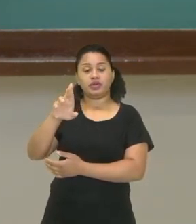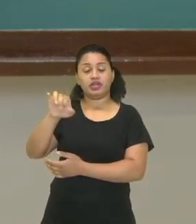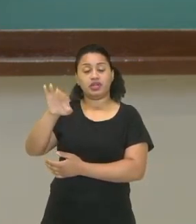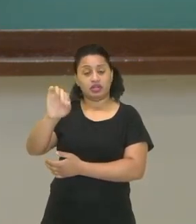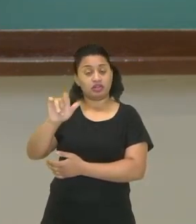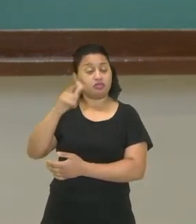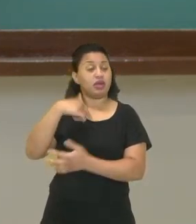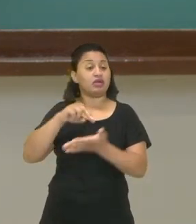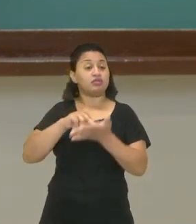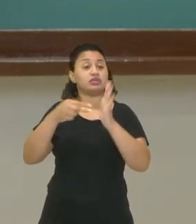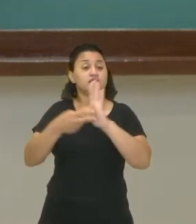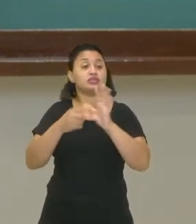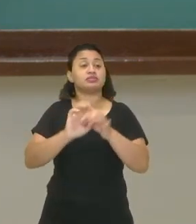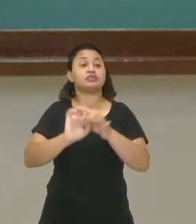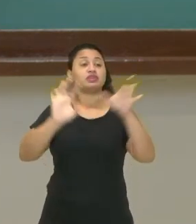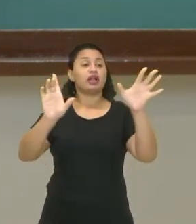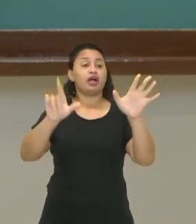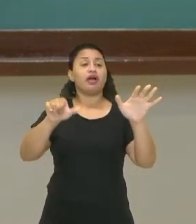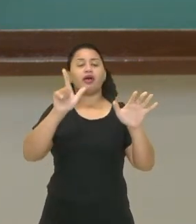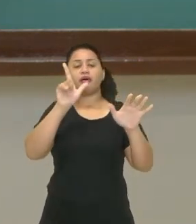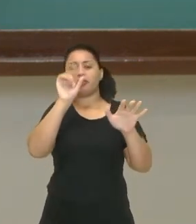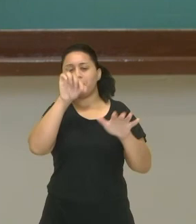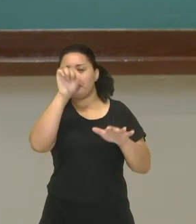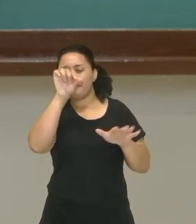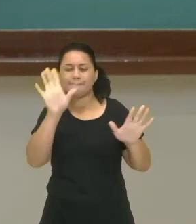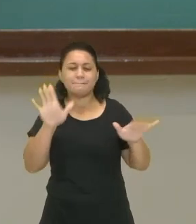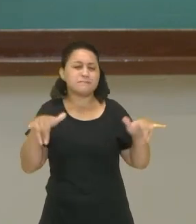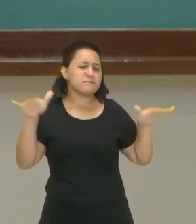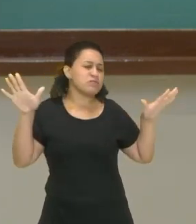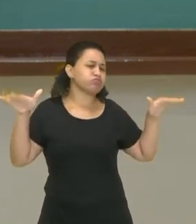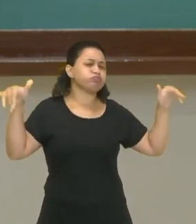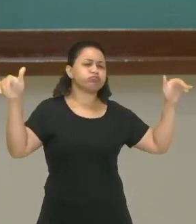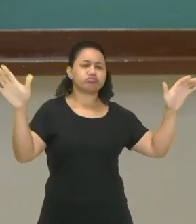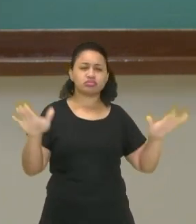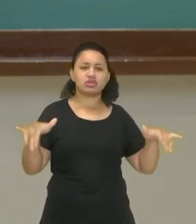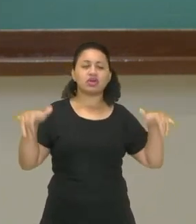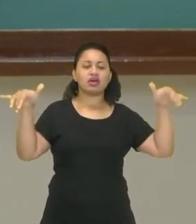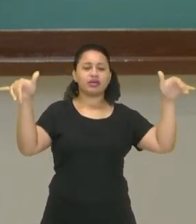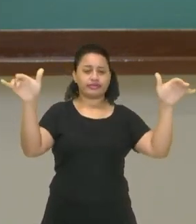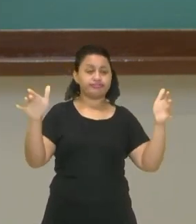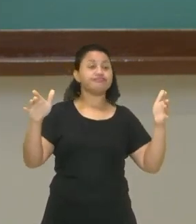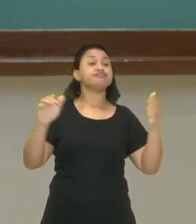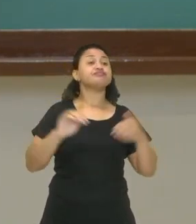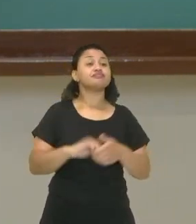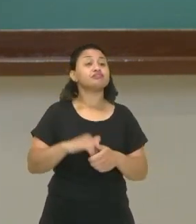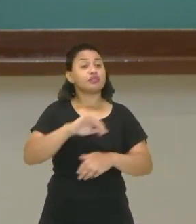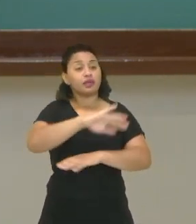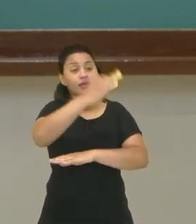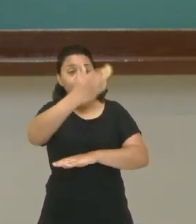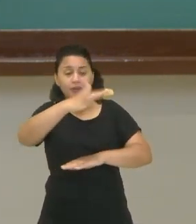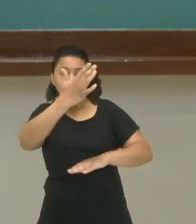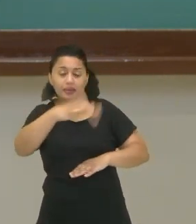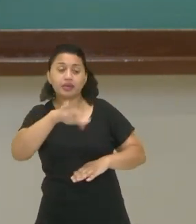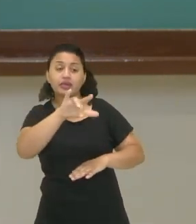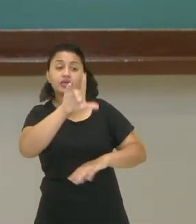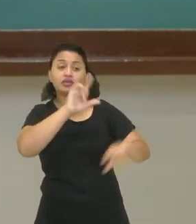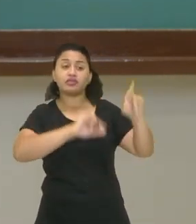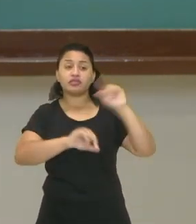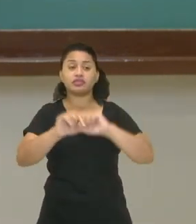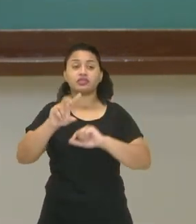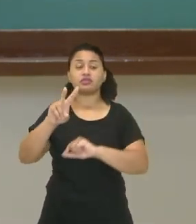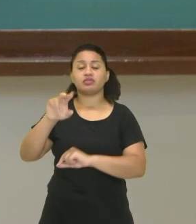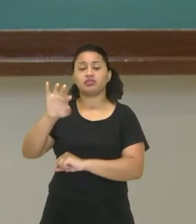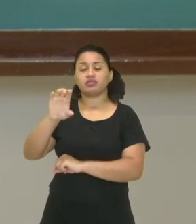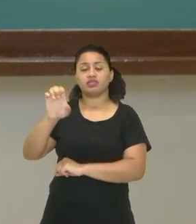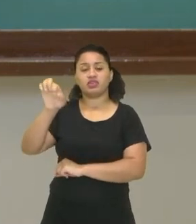falei, que é o condor, né? Que é uma ave gigante, típica da Cordilheira dos Andes, e que foi escolhido por Victor Hugo.